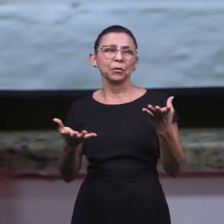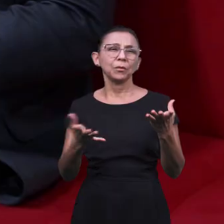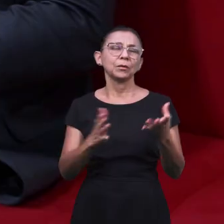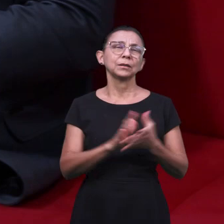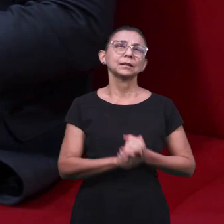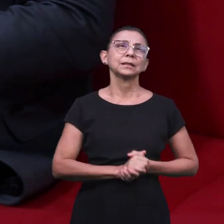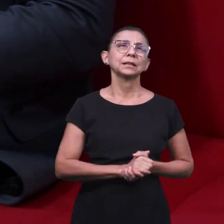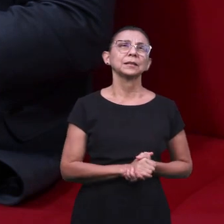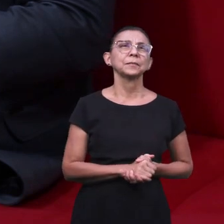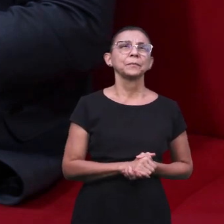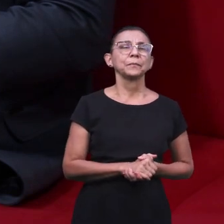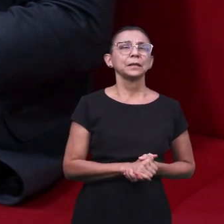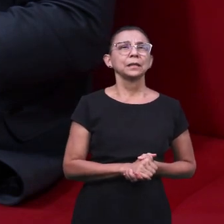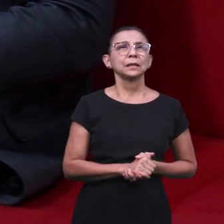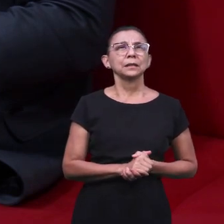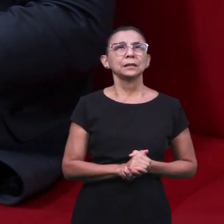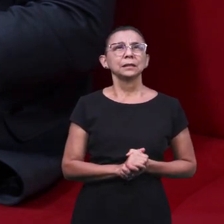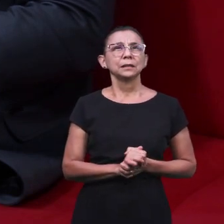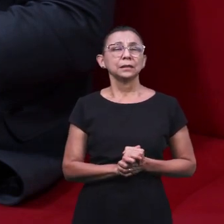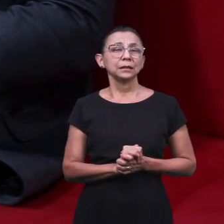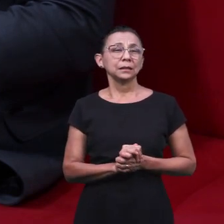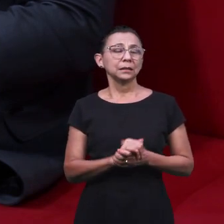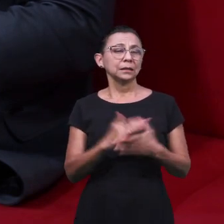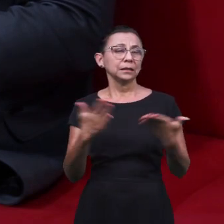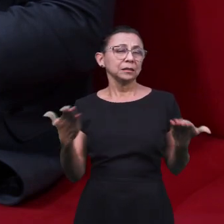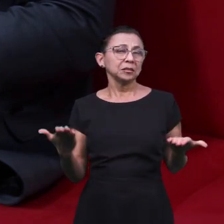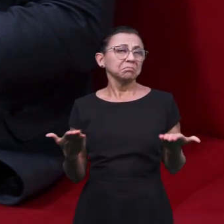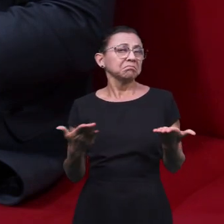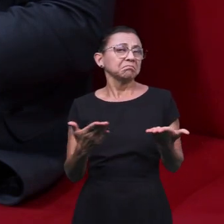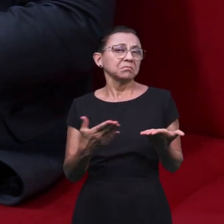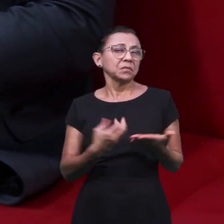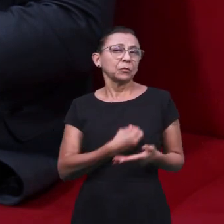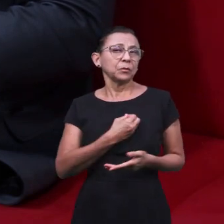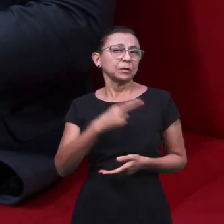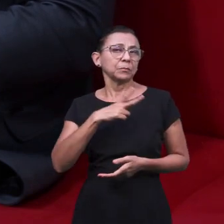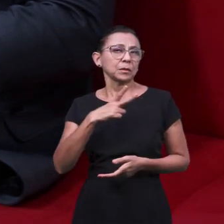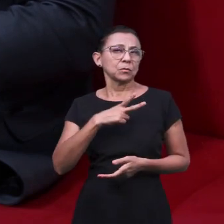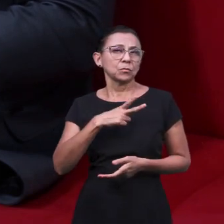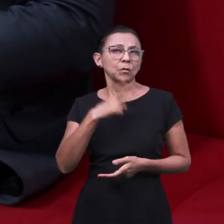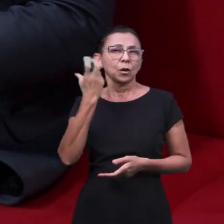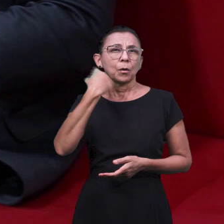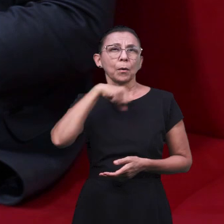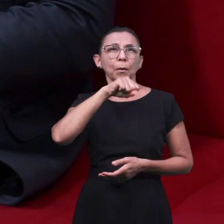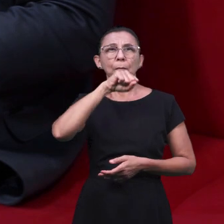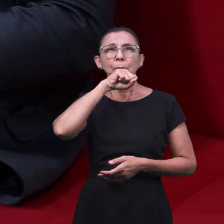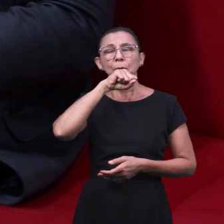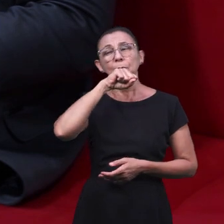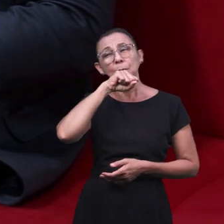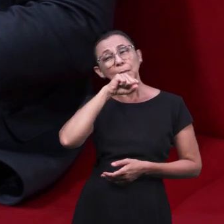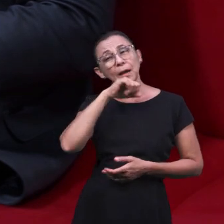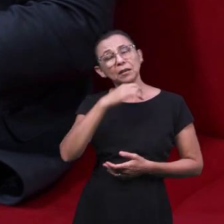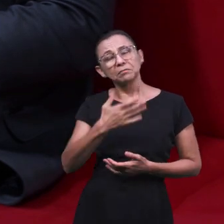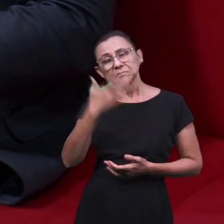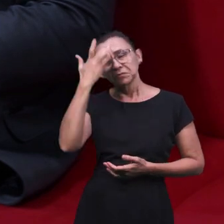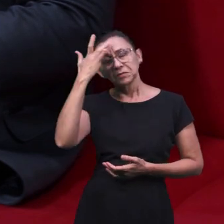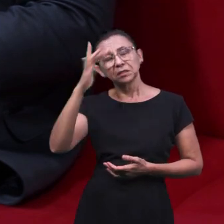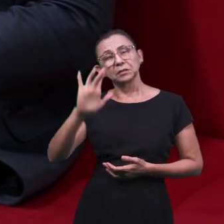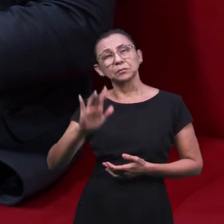também. Então esses percursos assim do meu pai a gente não sabe, mas tenho a impressão que veio muito dele. Por